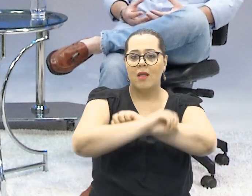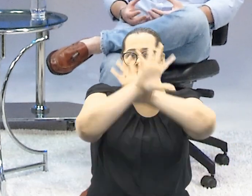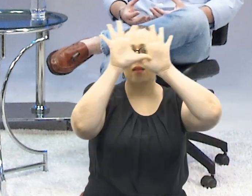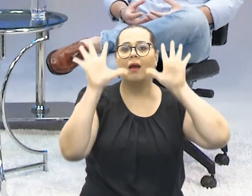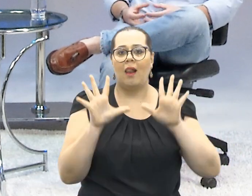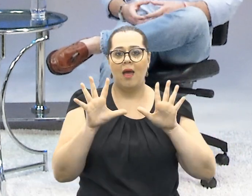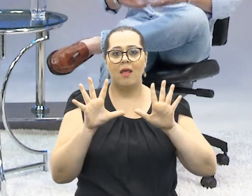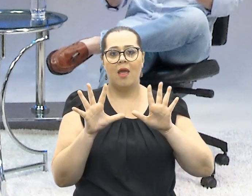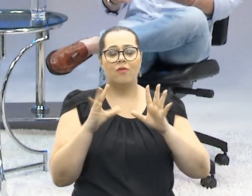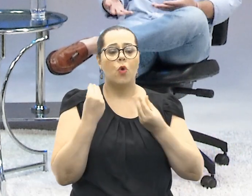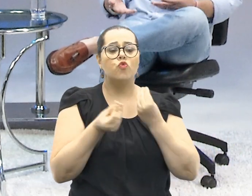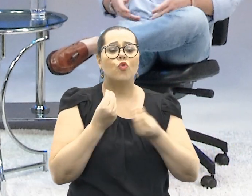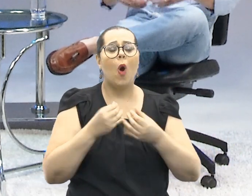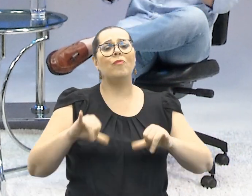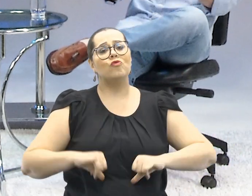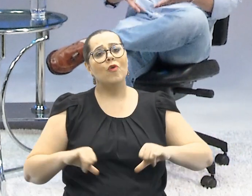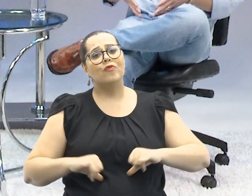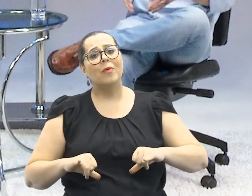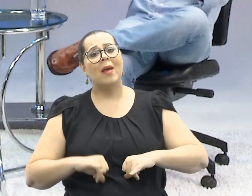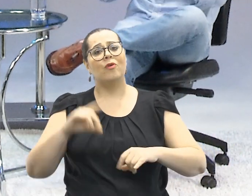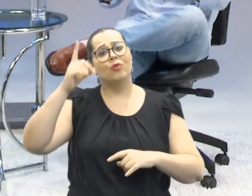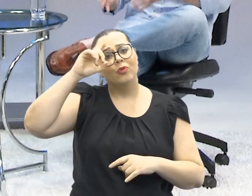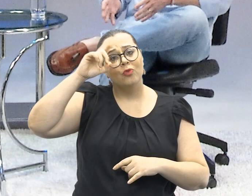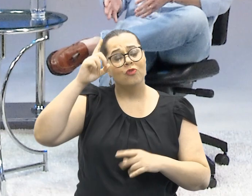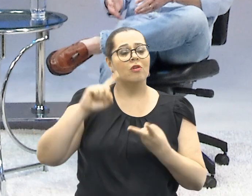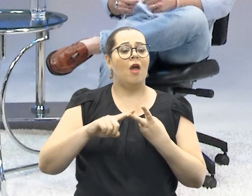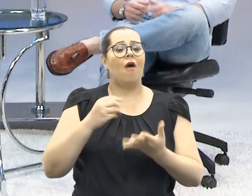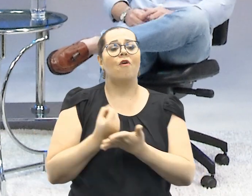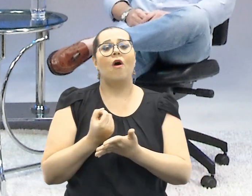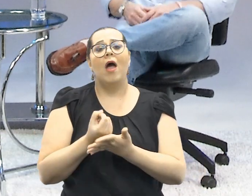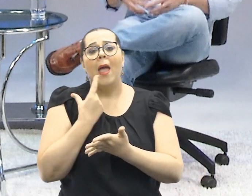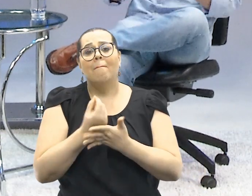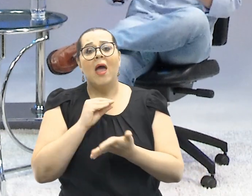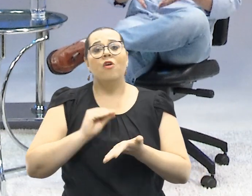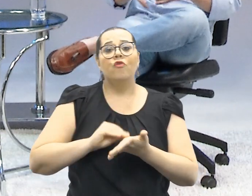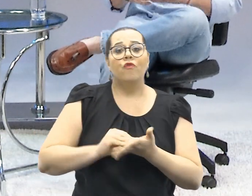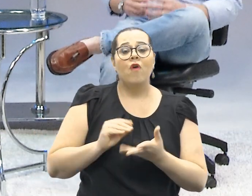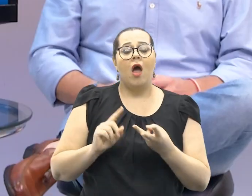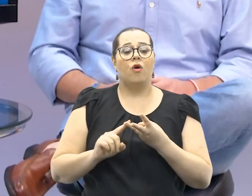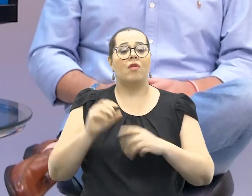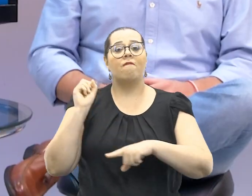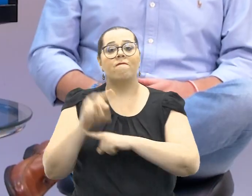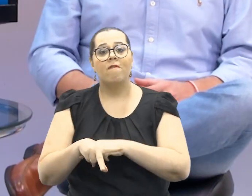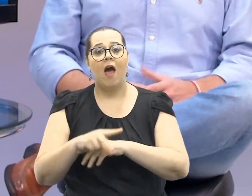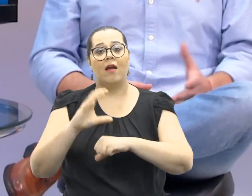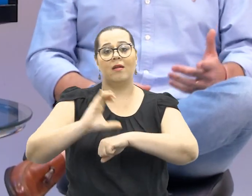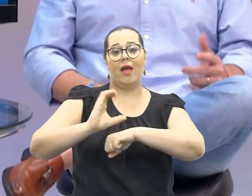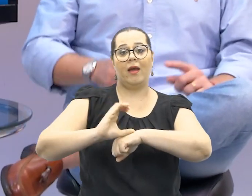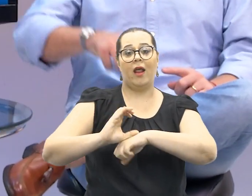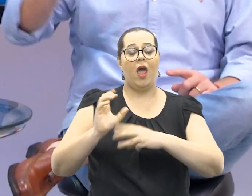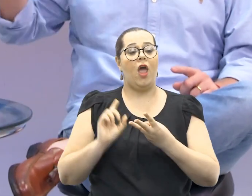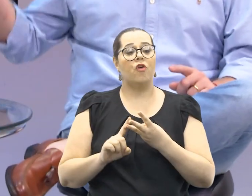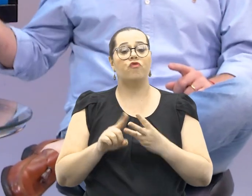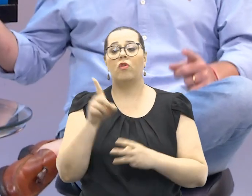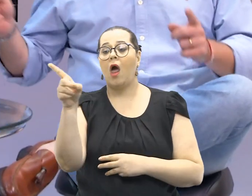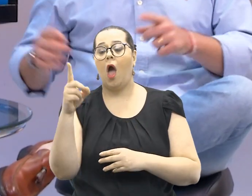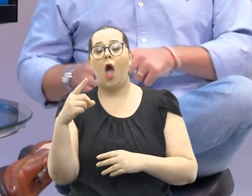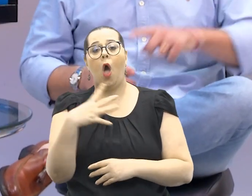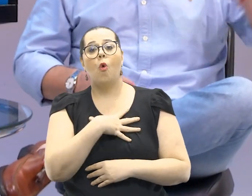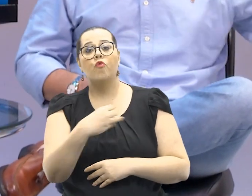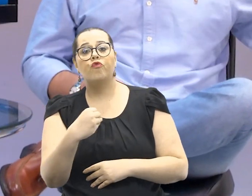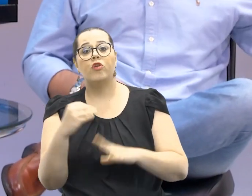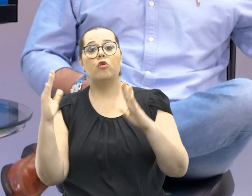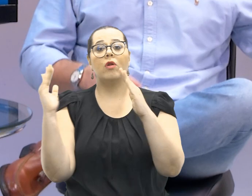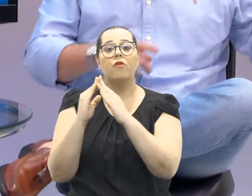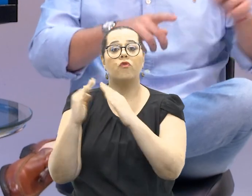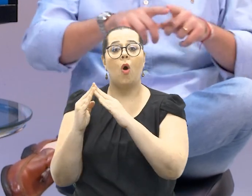conseguindo resolver a dor do dia, a dor de cabeça, a falta de remédio, a falta de vaga na creche. Um filho que está numa escola e o filho que está